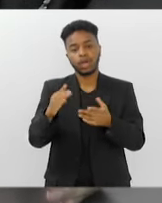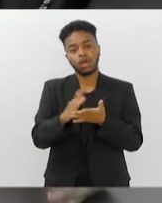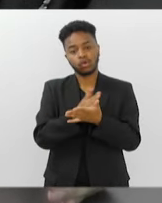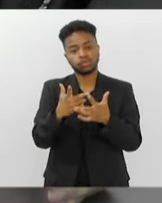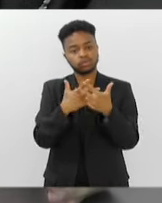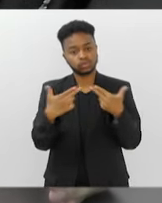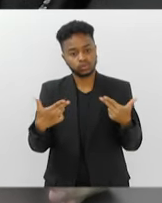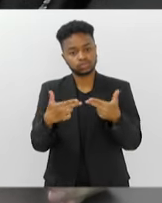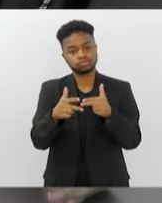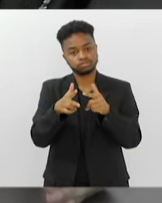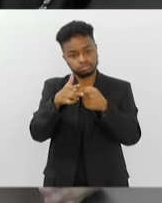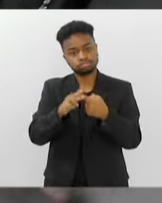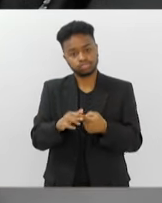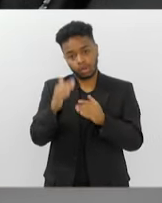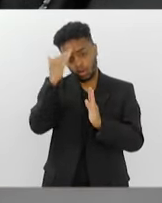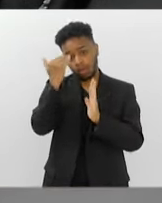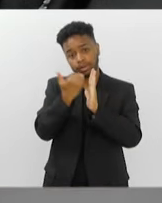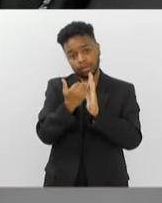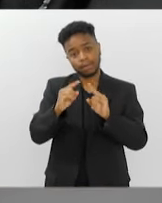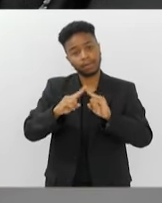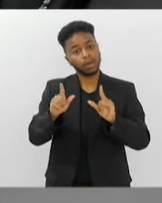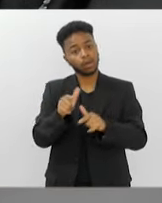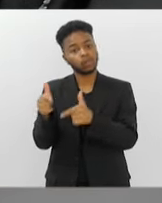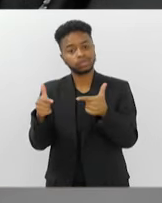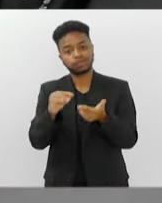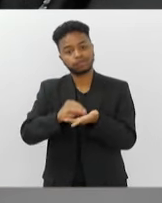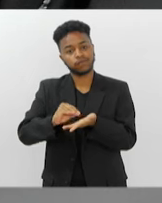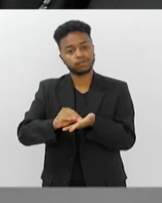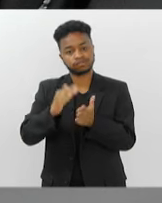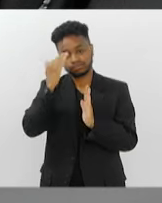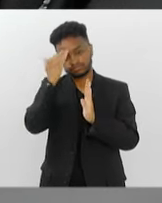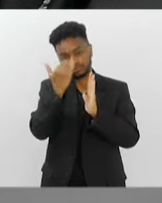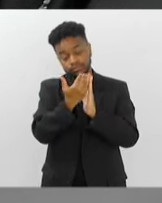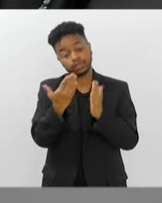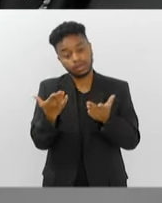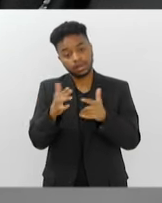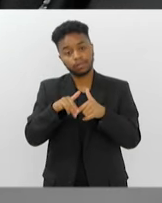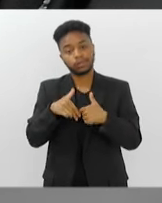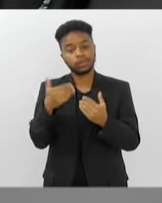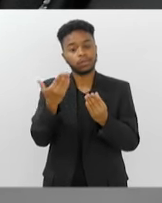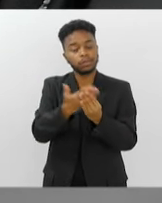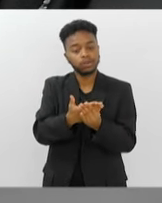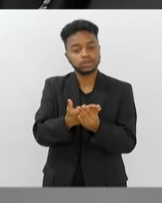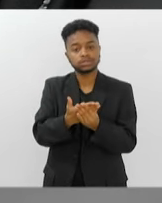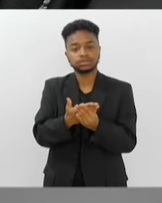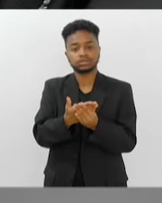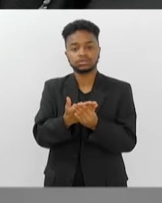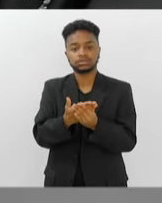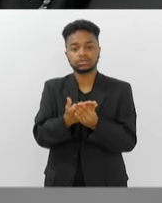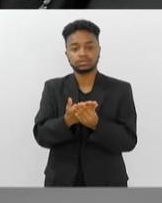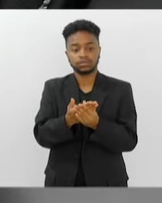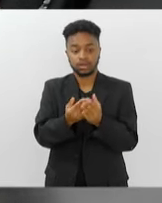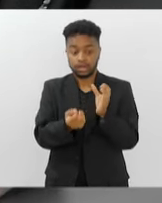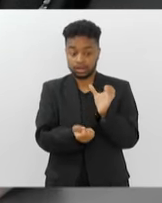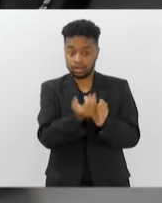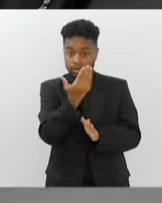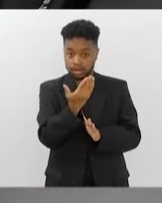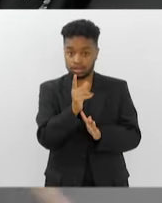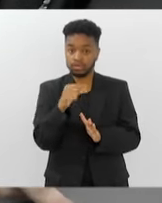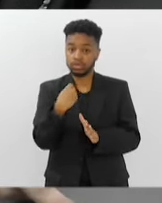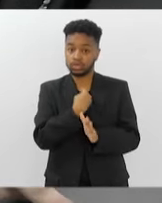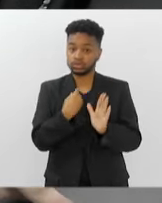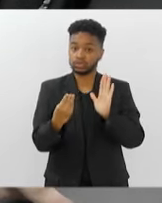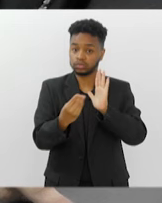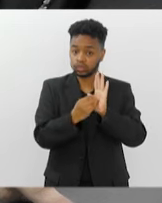muitas exigências foram atendidas e outras não então por isso que os processos eles entram eles dão entrada nós